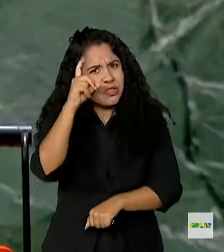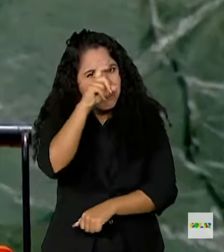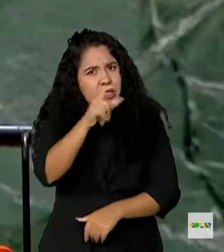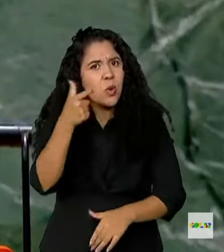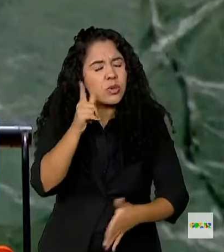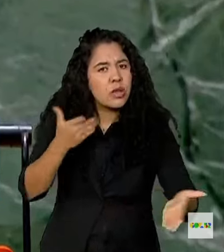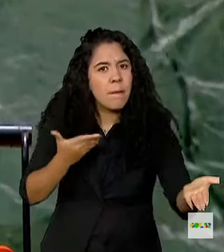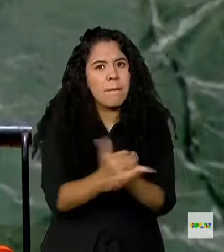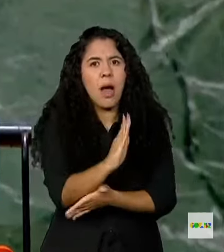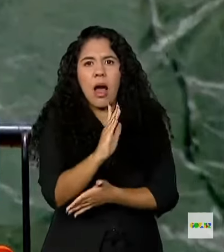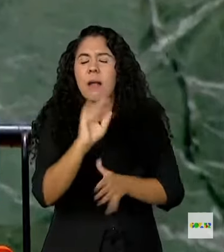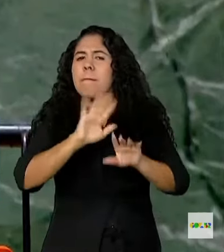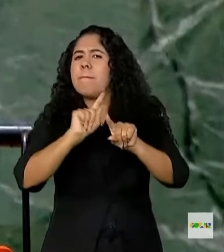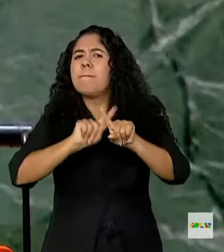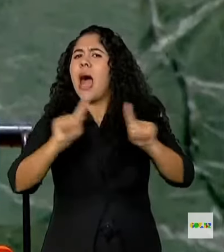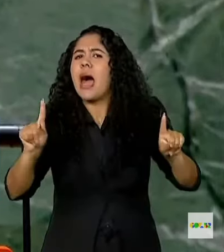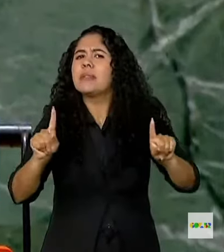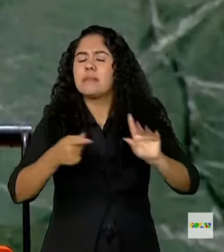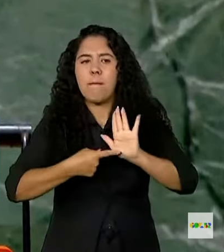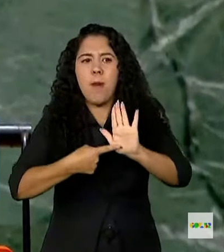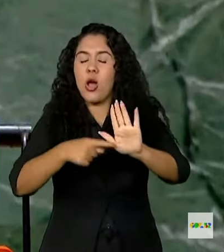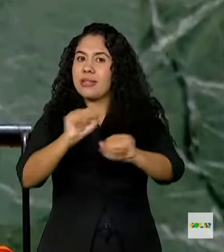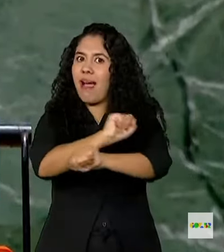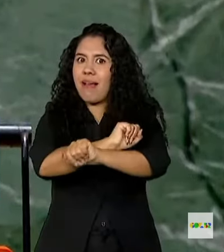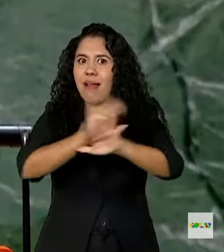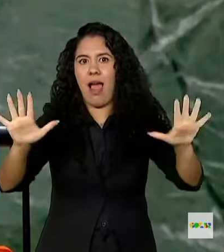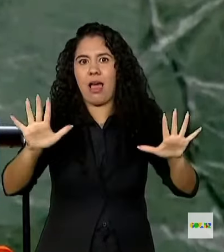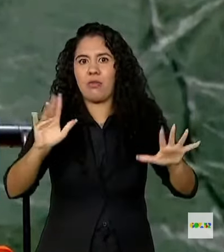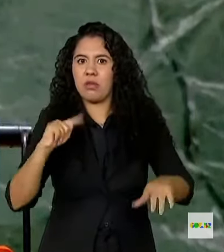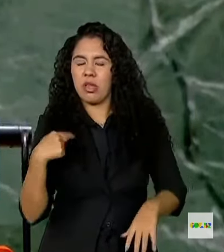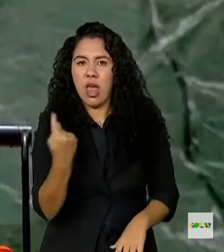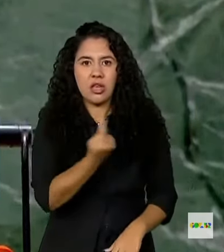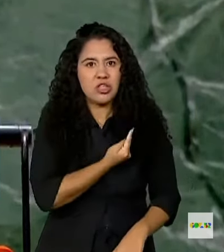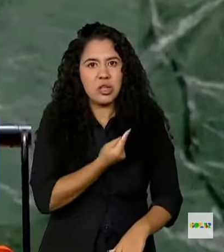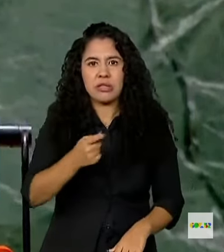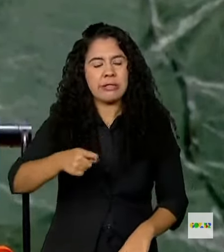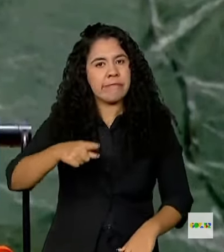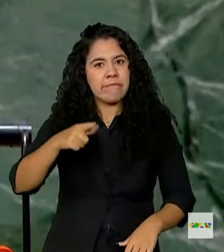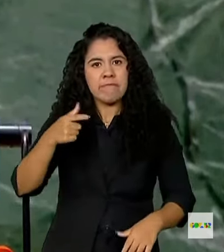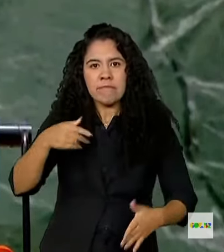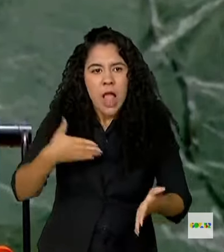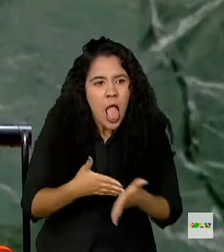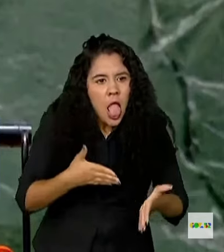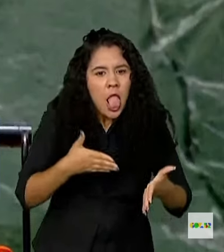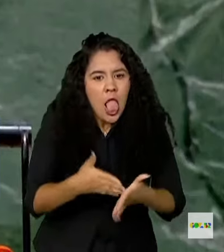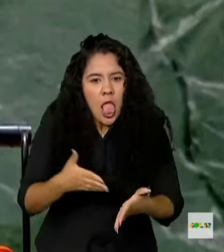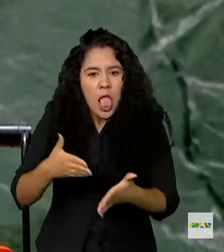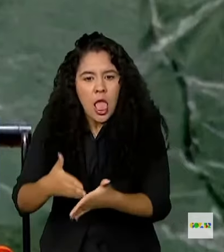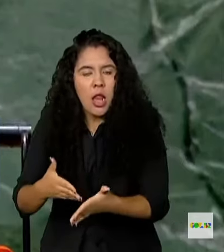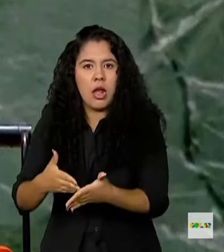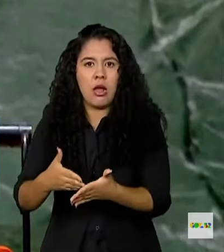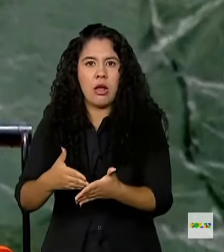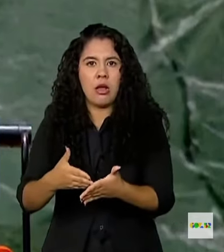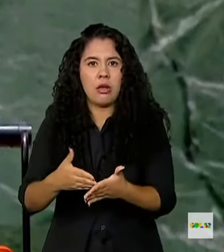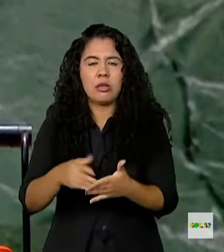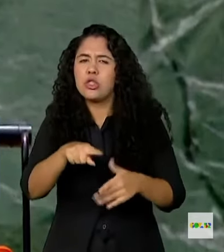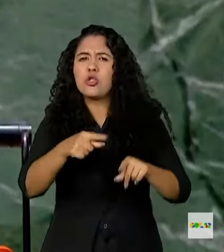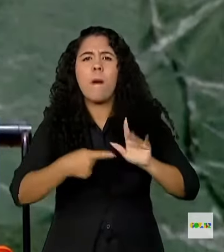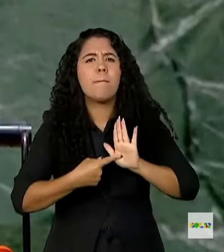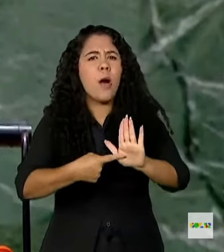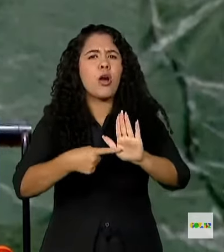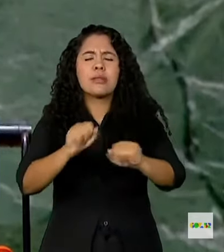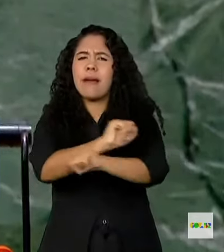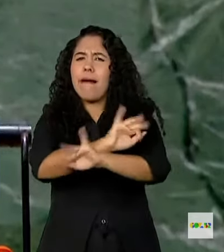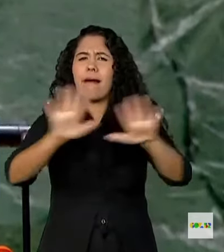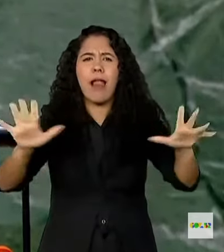nossa capacidade coletiva de negociação e de diálogo. Seu alcance limitado também é a expressão do